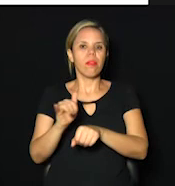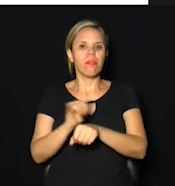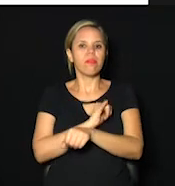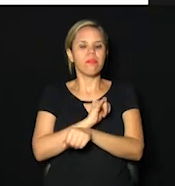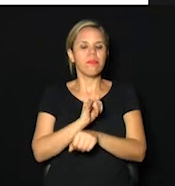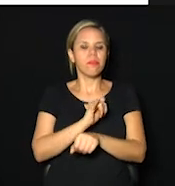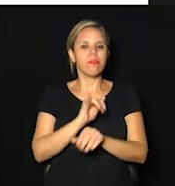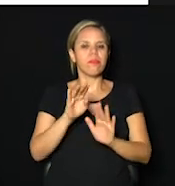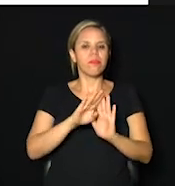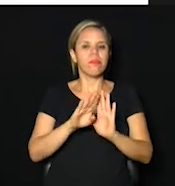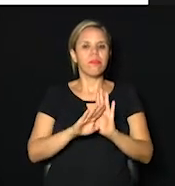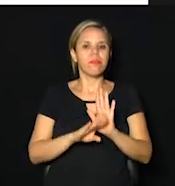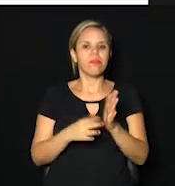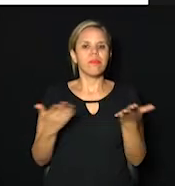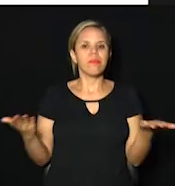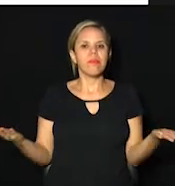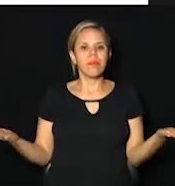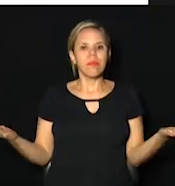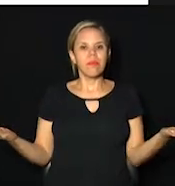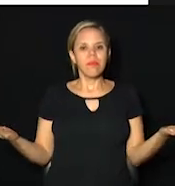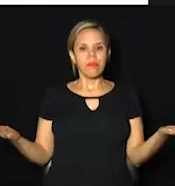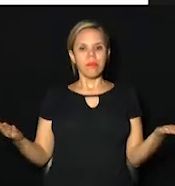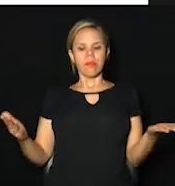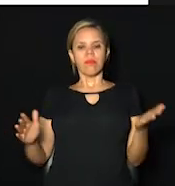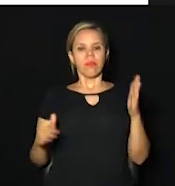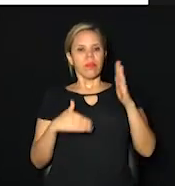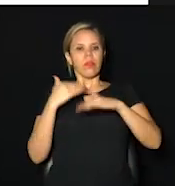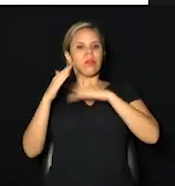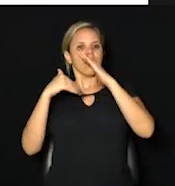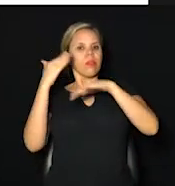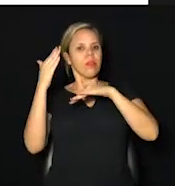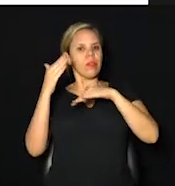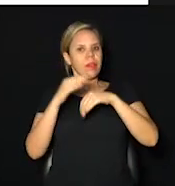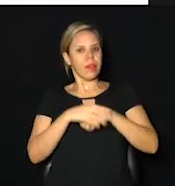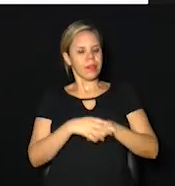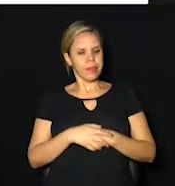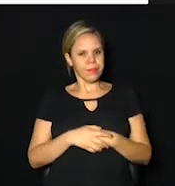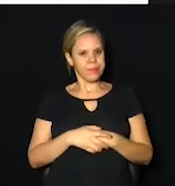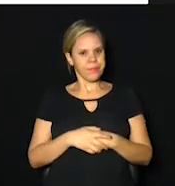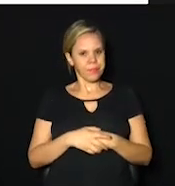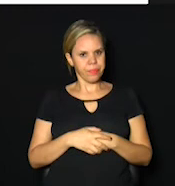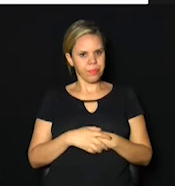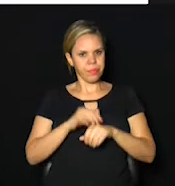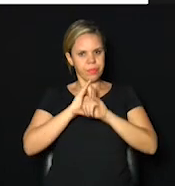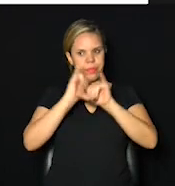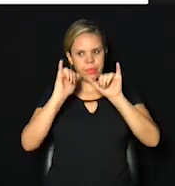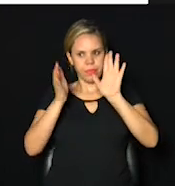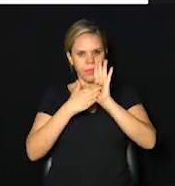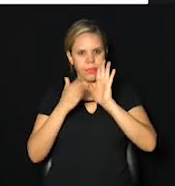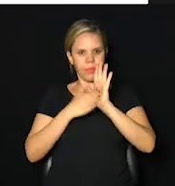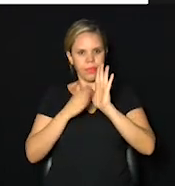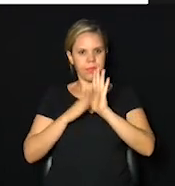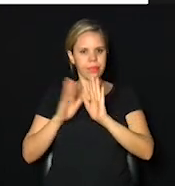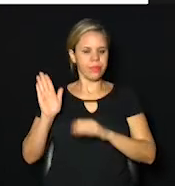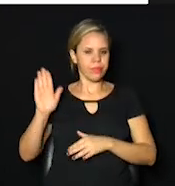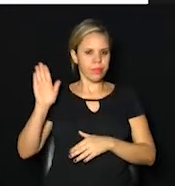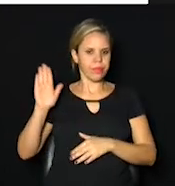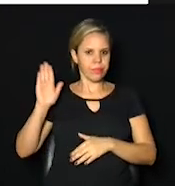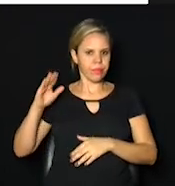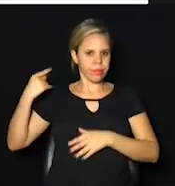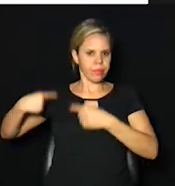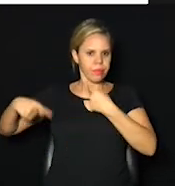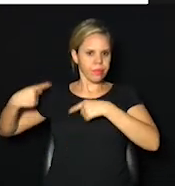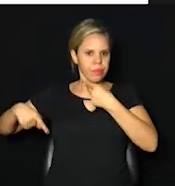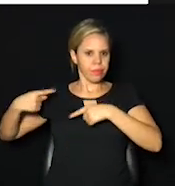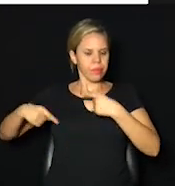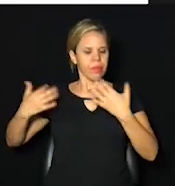pensa no desenvolvimento de campanhas eleitorais, de processo político?